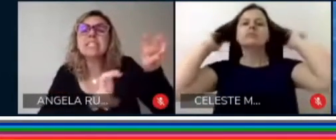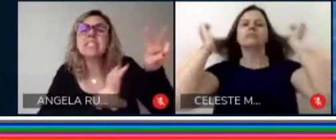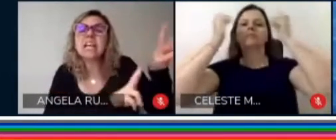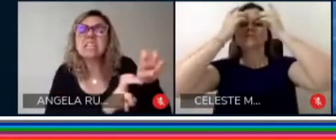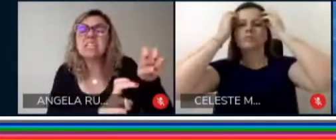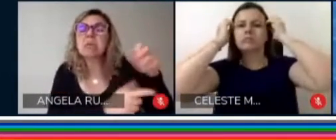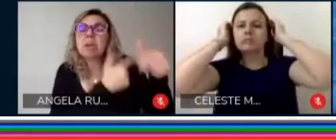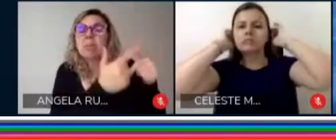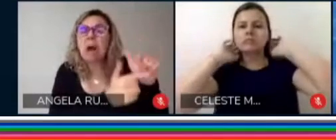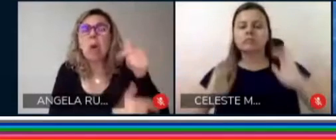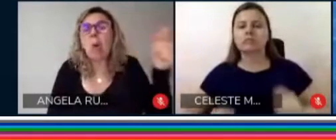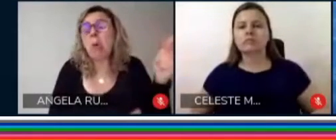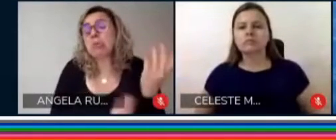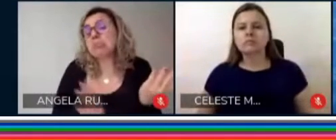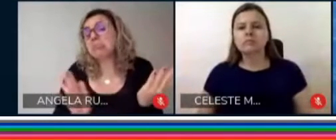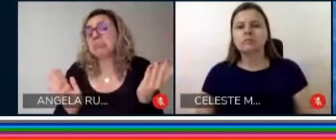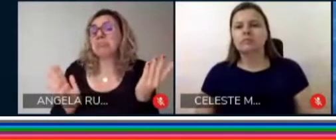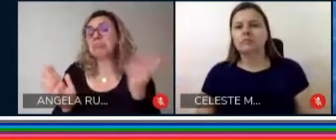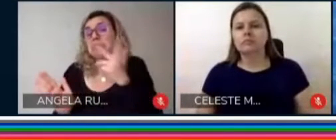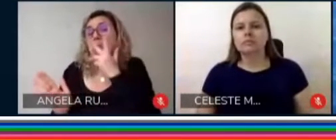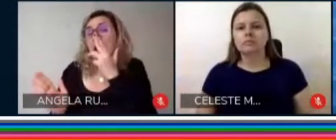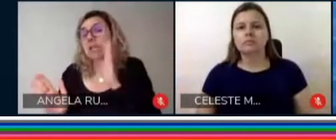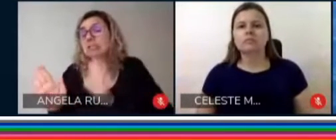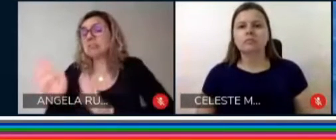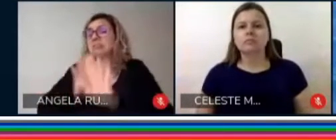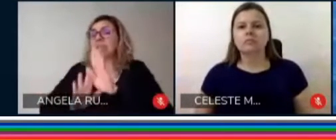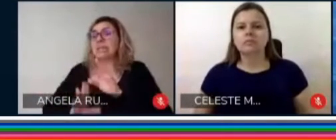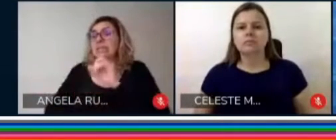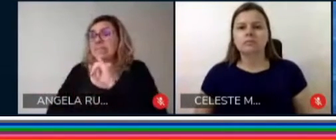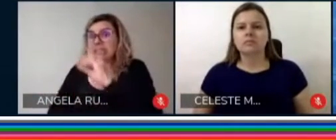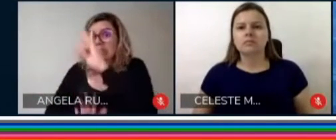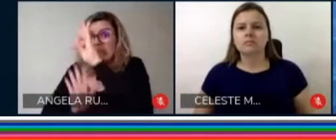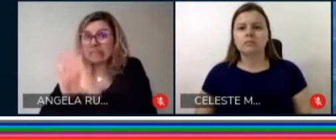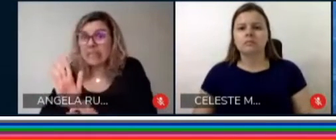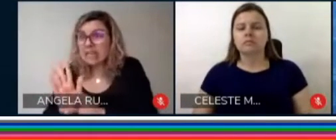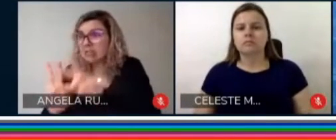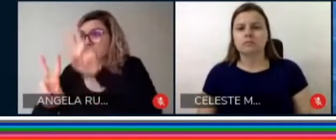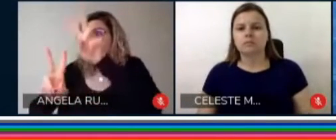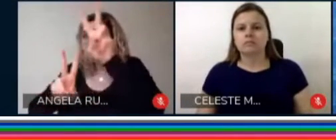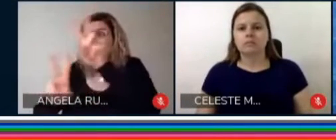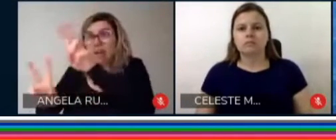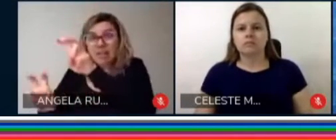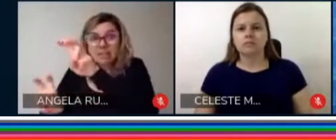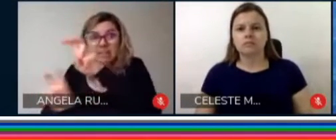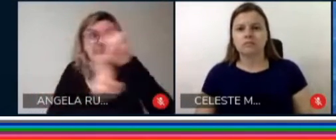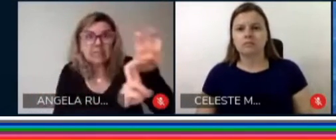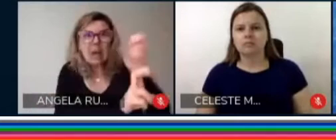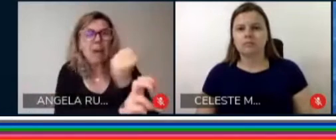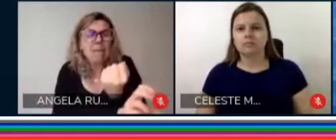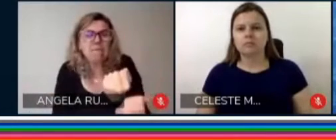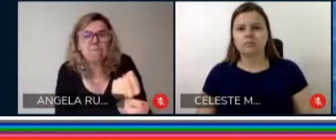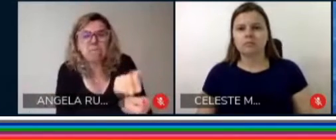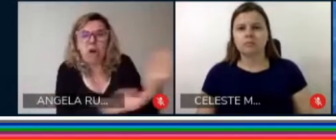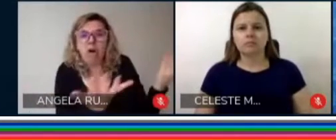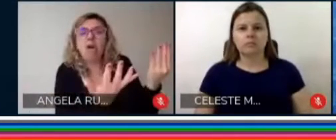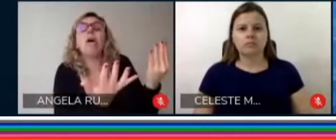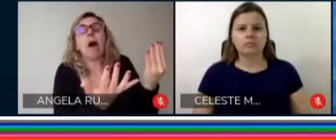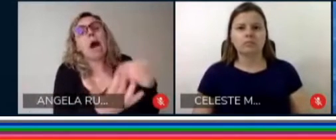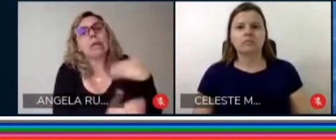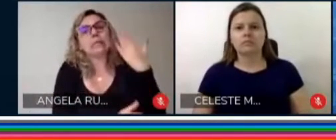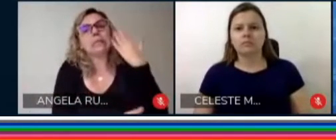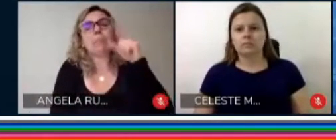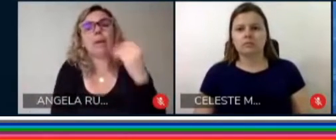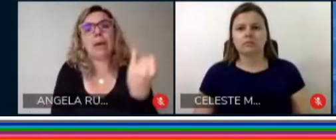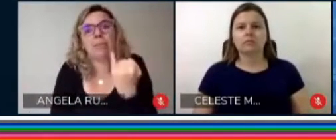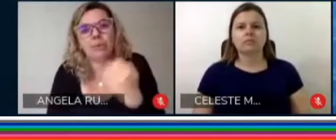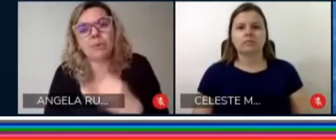sobre o meu assunto e sobre aquele documento específico, olhando as estatísticas que são oferecidas pela Web of